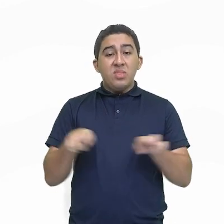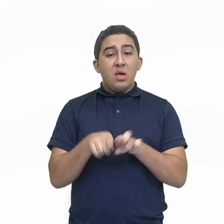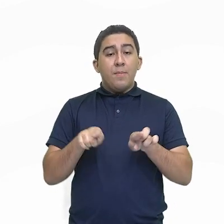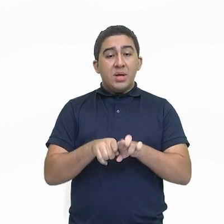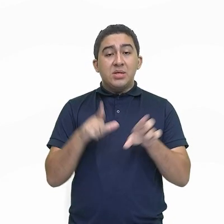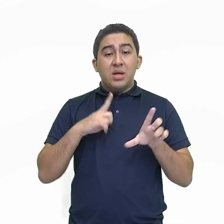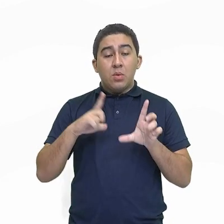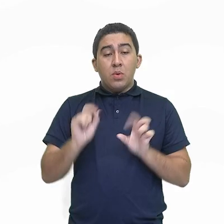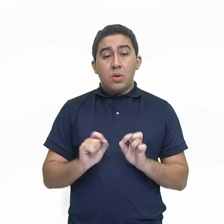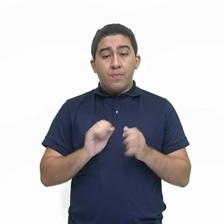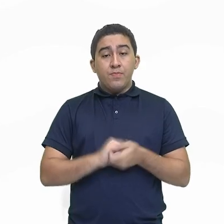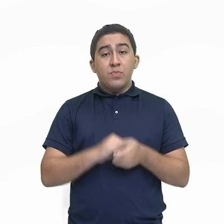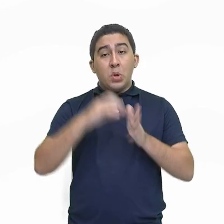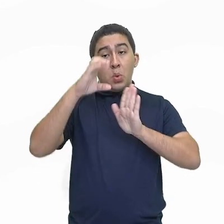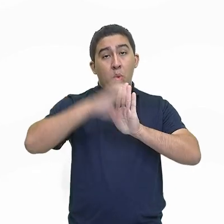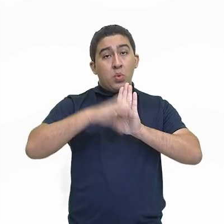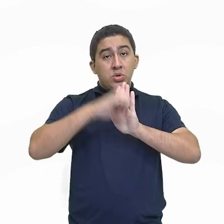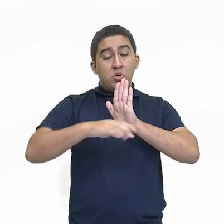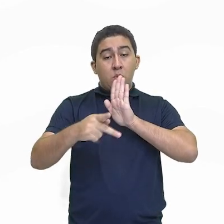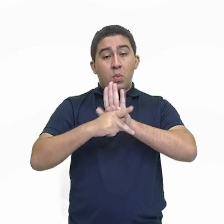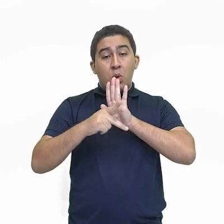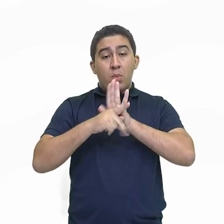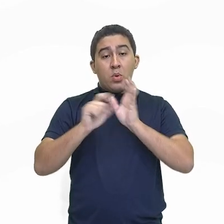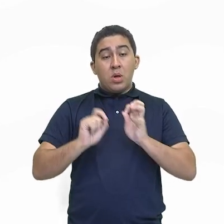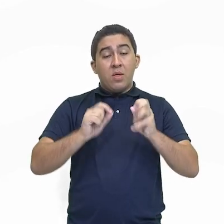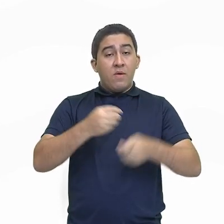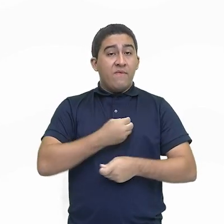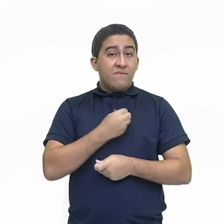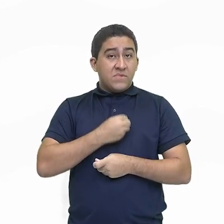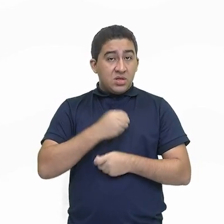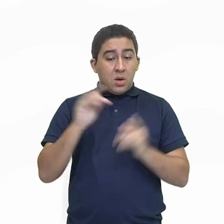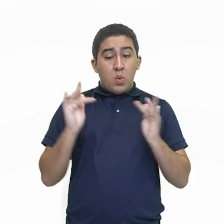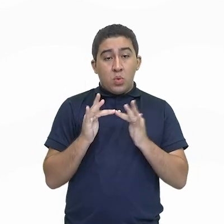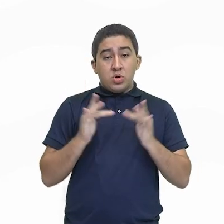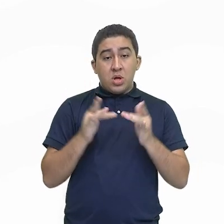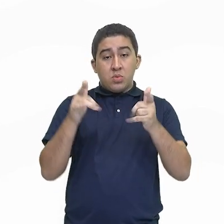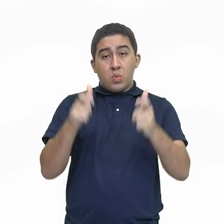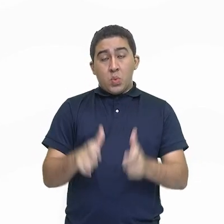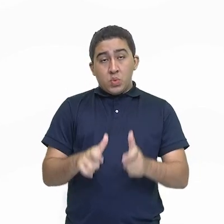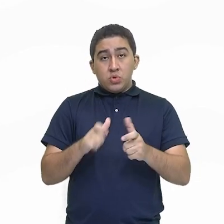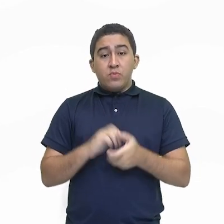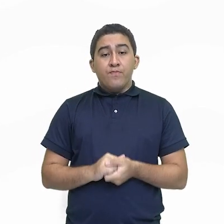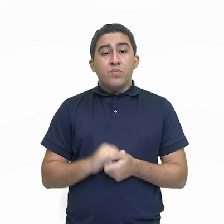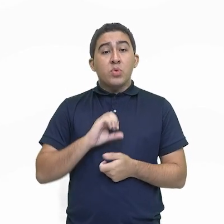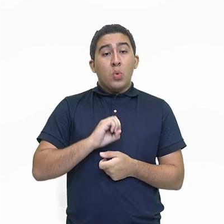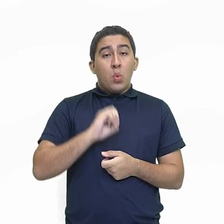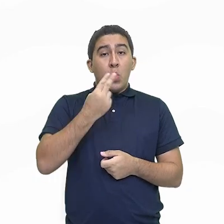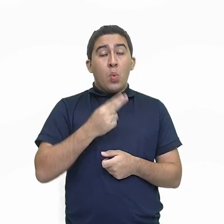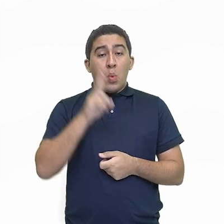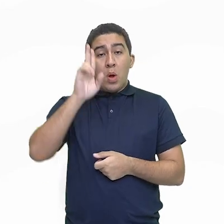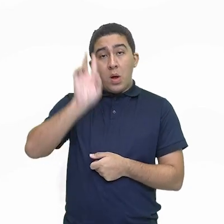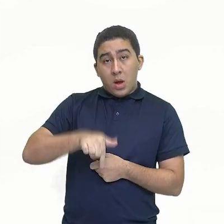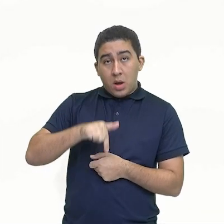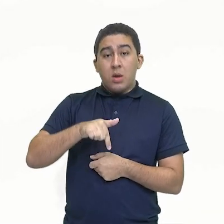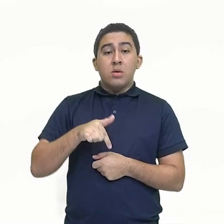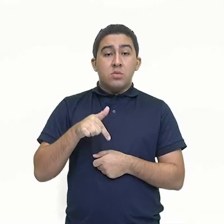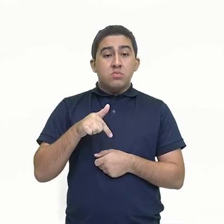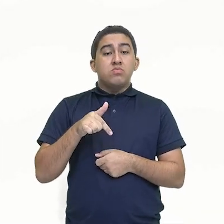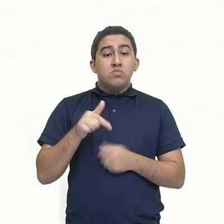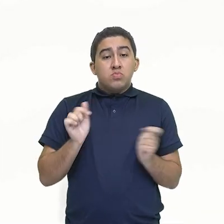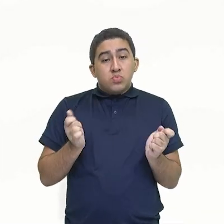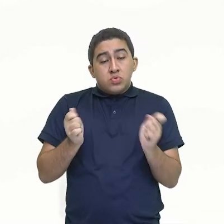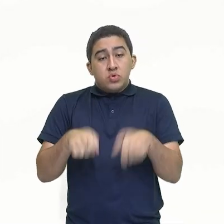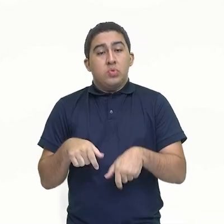temos como conceitos daqueles organismos que interagem entre si, ou eles são com parte